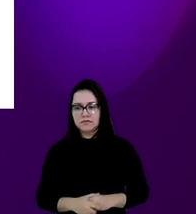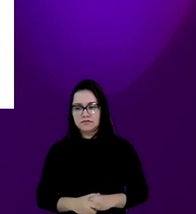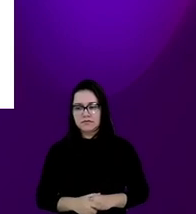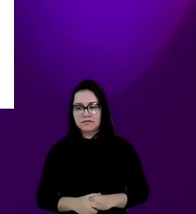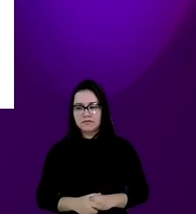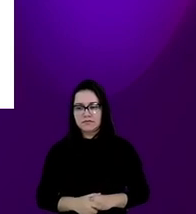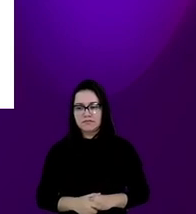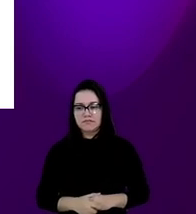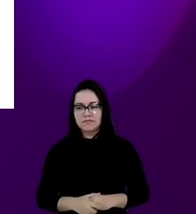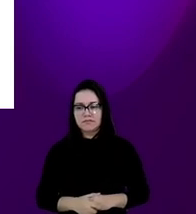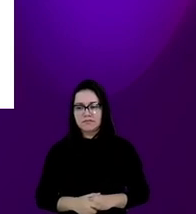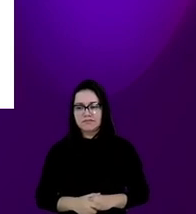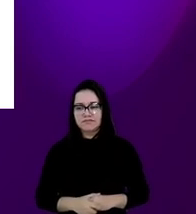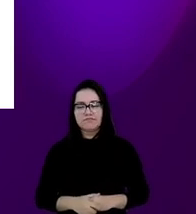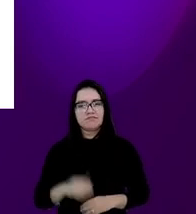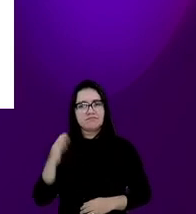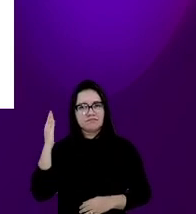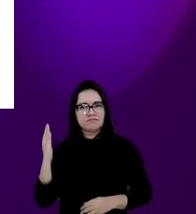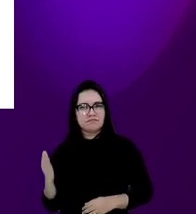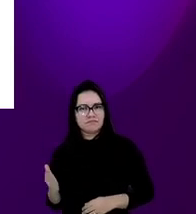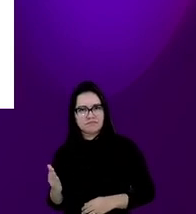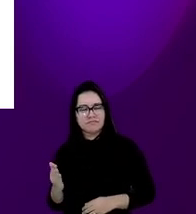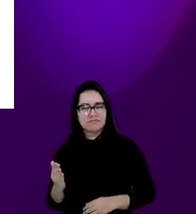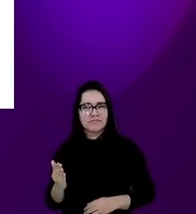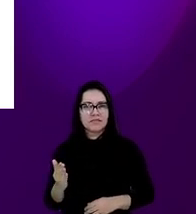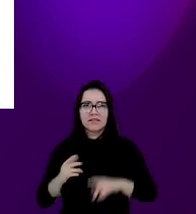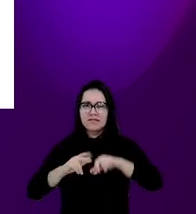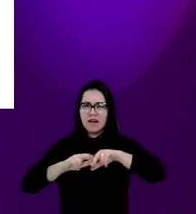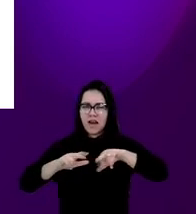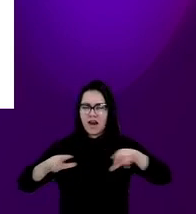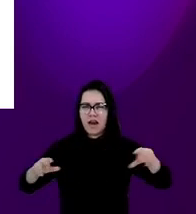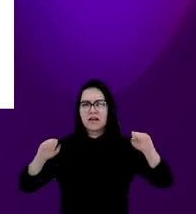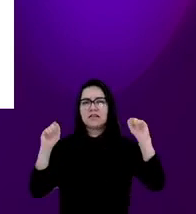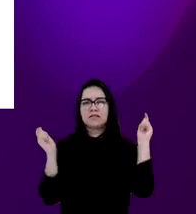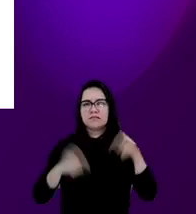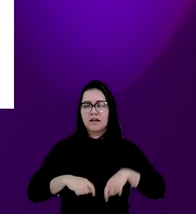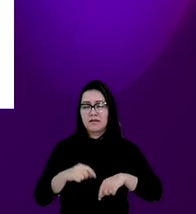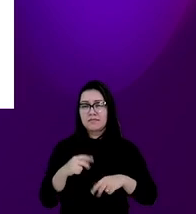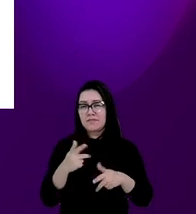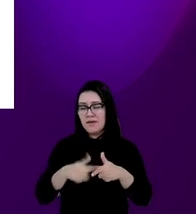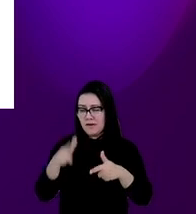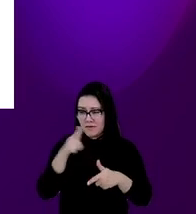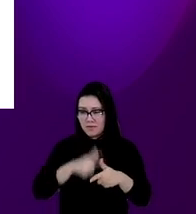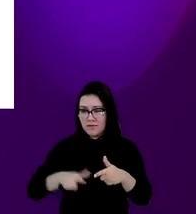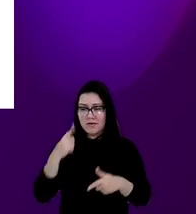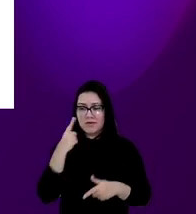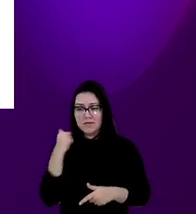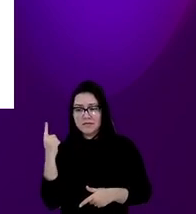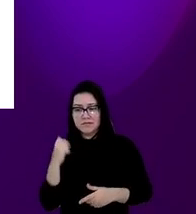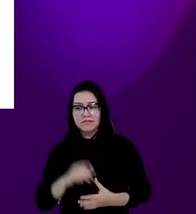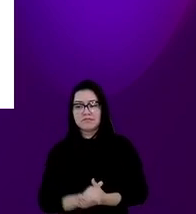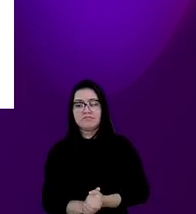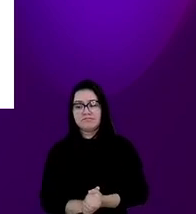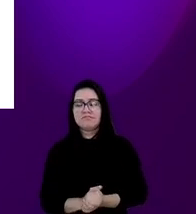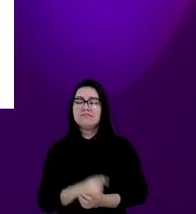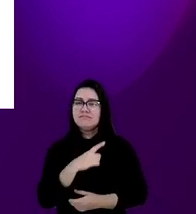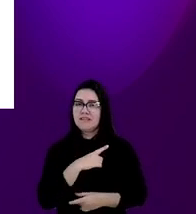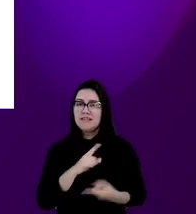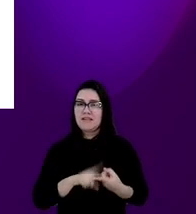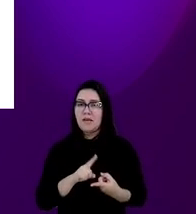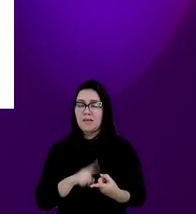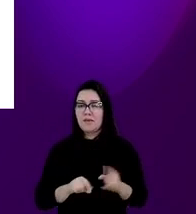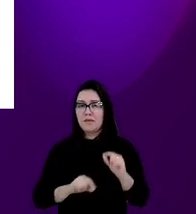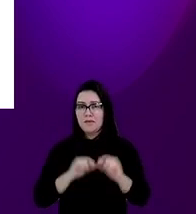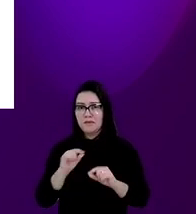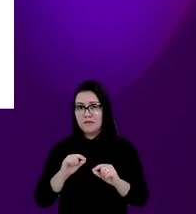a cardiotoxicidade, neurotoxicidade, ativação macrofágica, que já foi citada aqui, existe também síndrome de